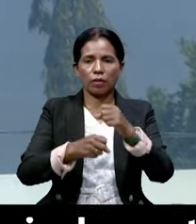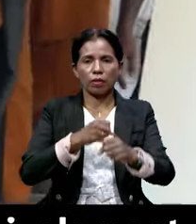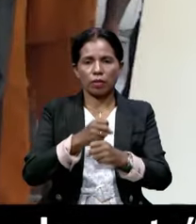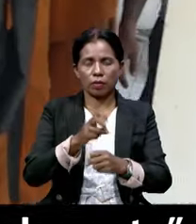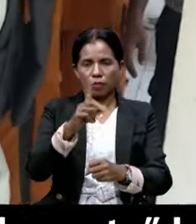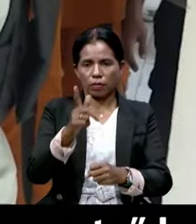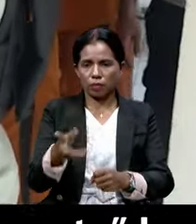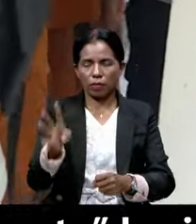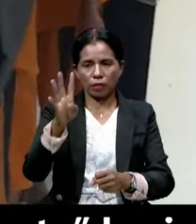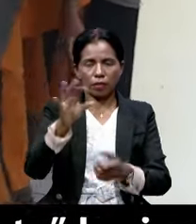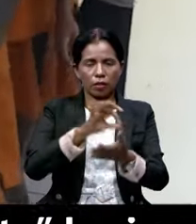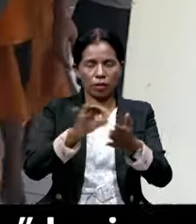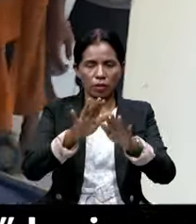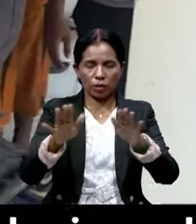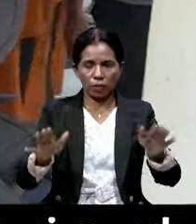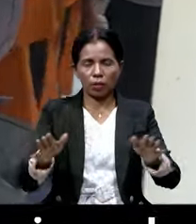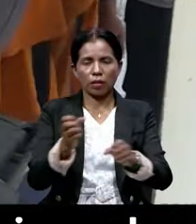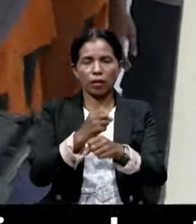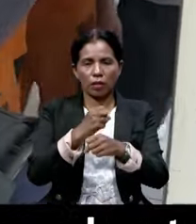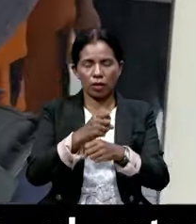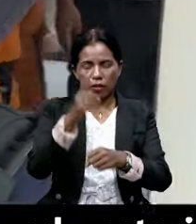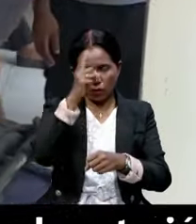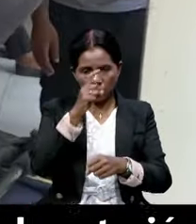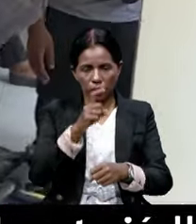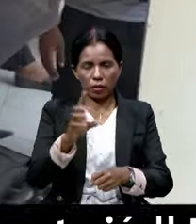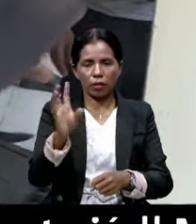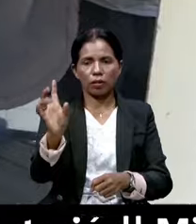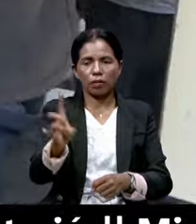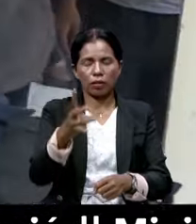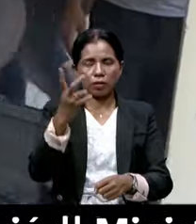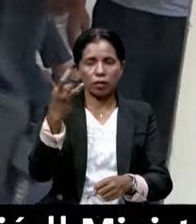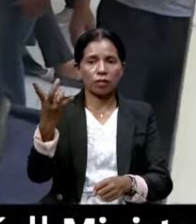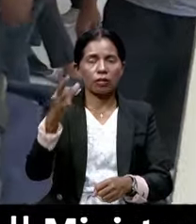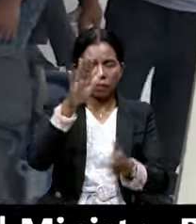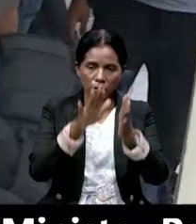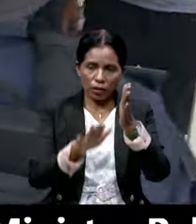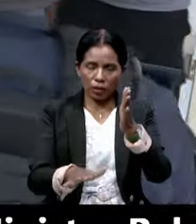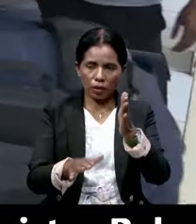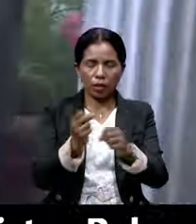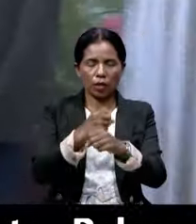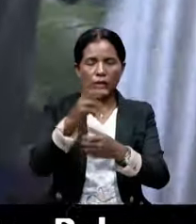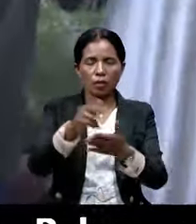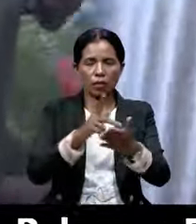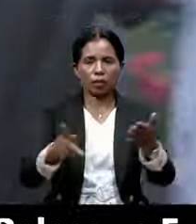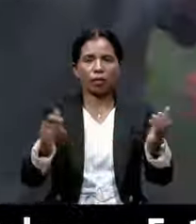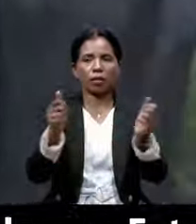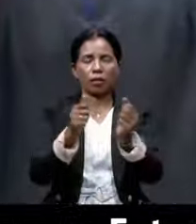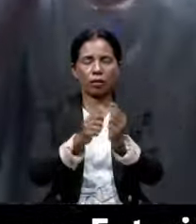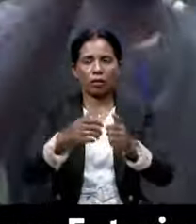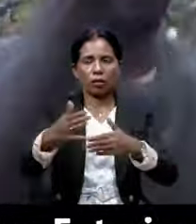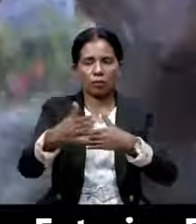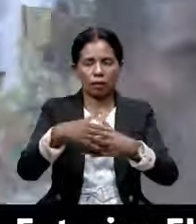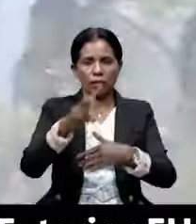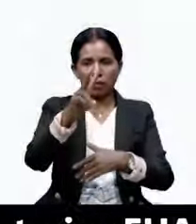recém hat, resisto la barik, nebe categoria, rua idade san lo recém hito mai craik, nebe envolve e crime hamutuk besik atus